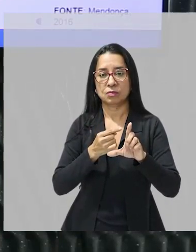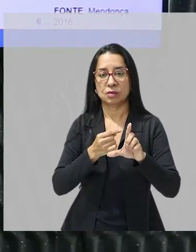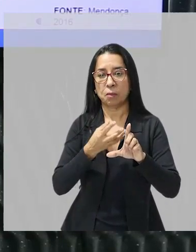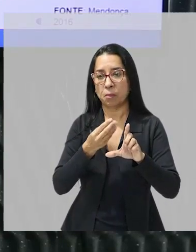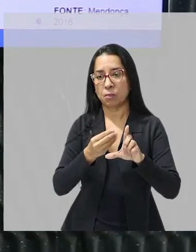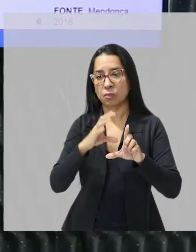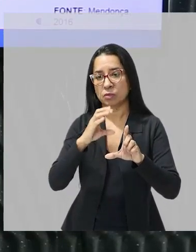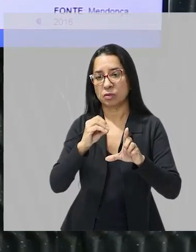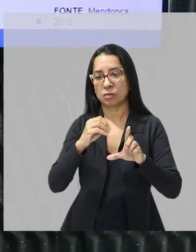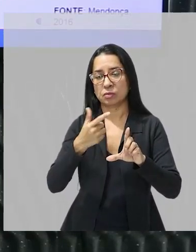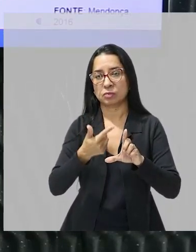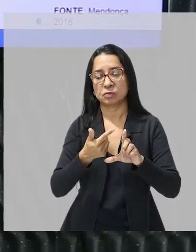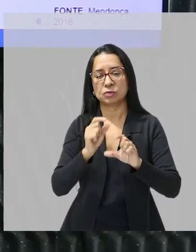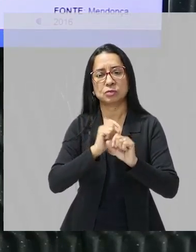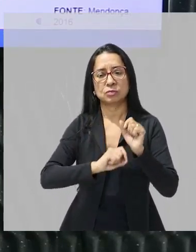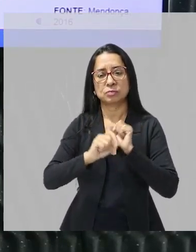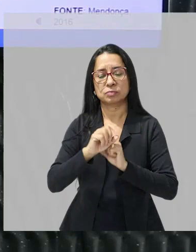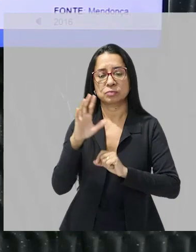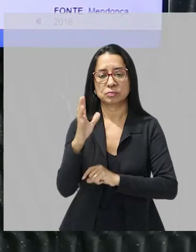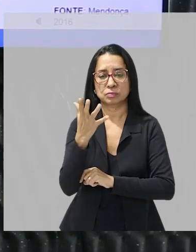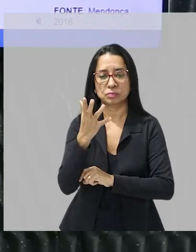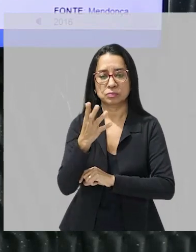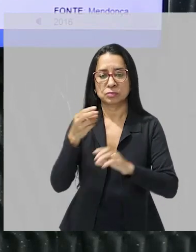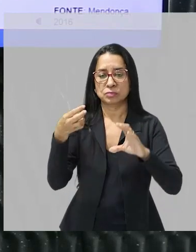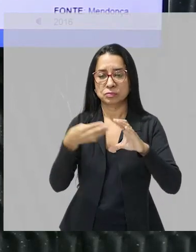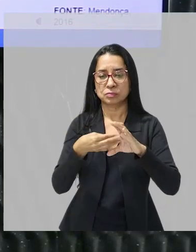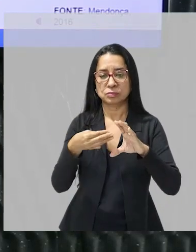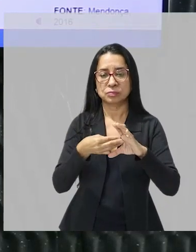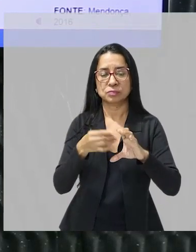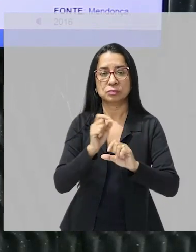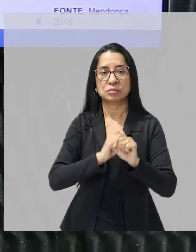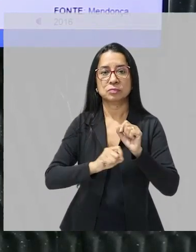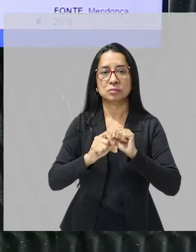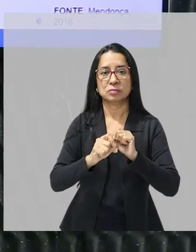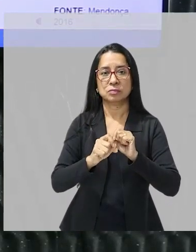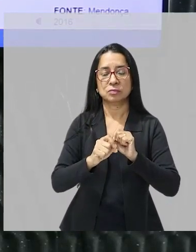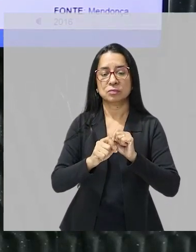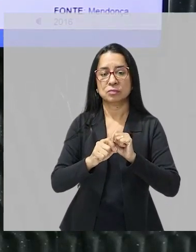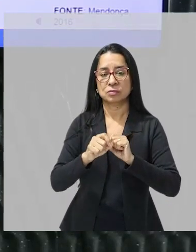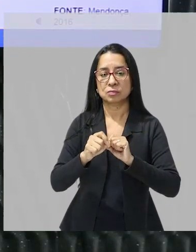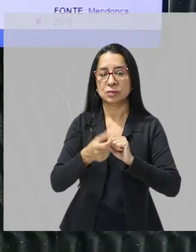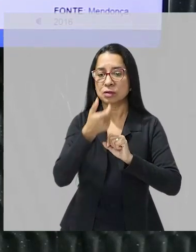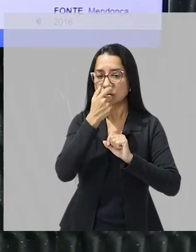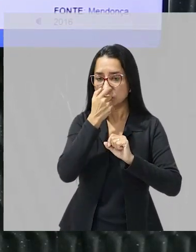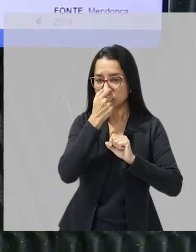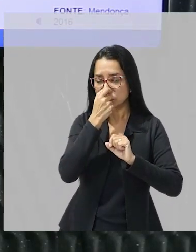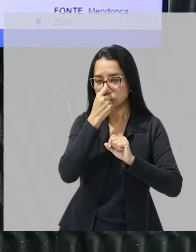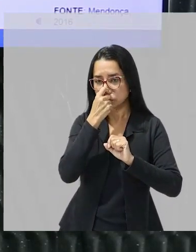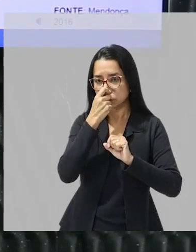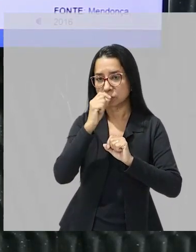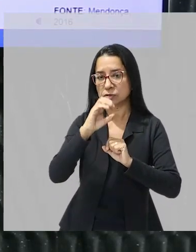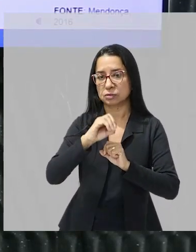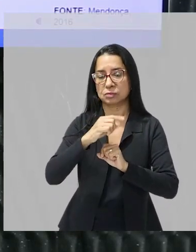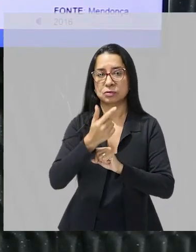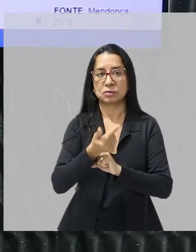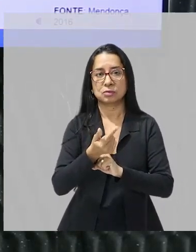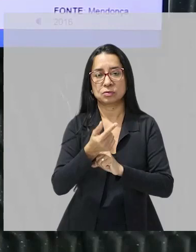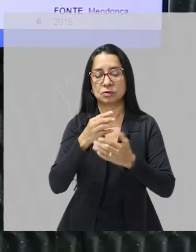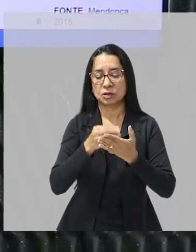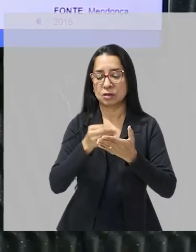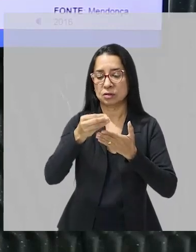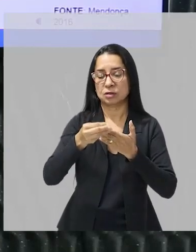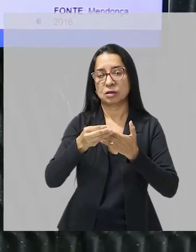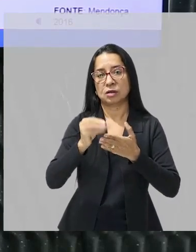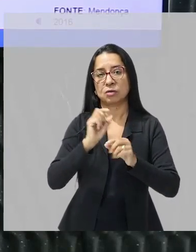Aí o que acontece? Essas células estão cheias de gás carbônico, entregam para o